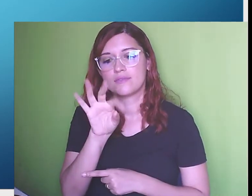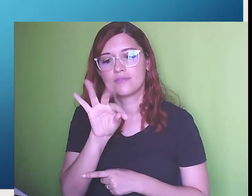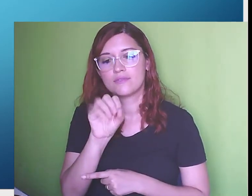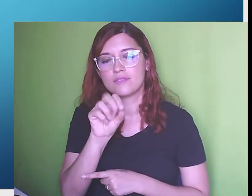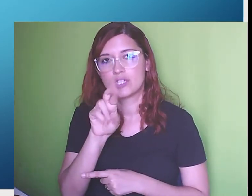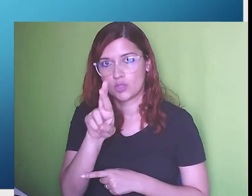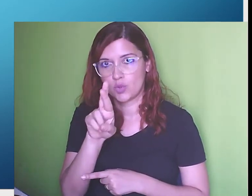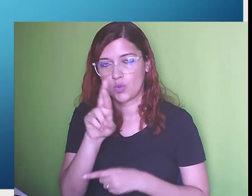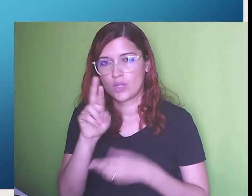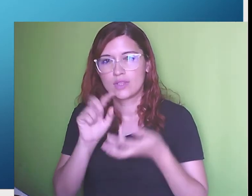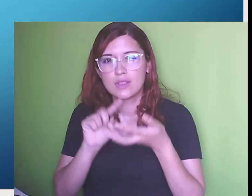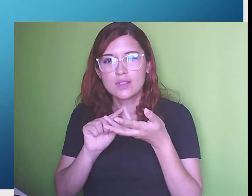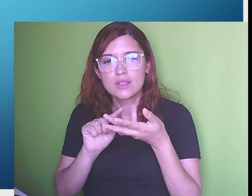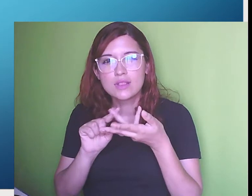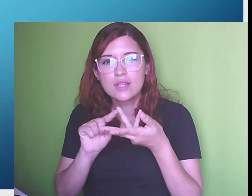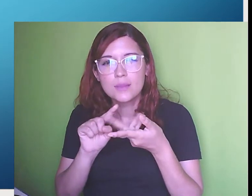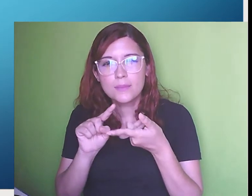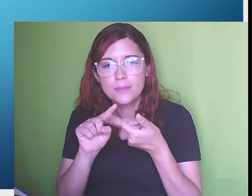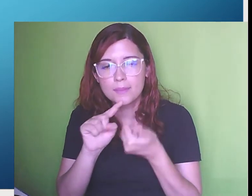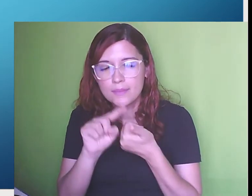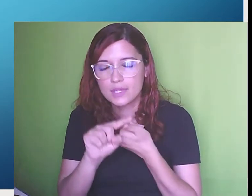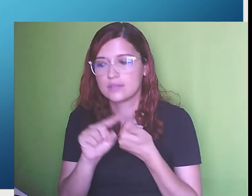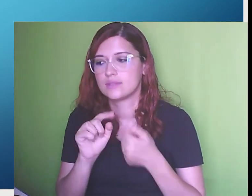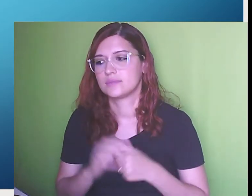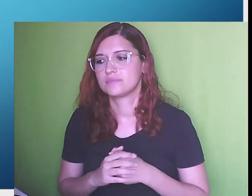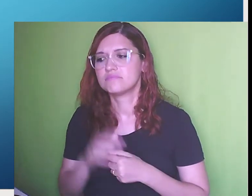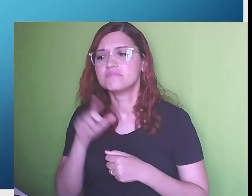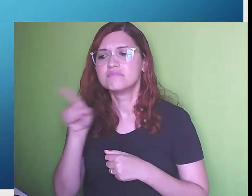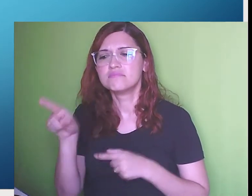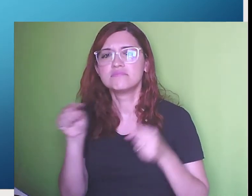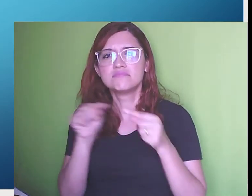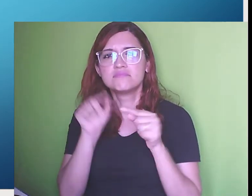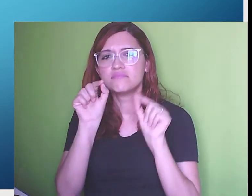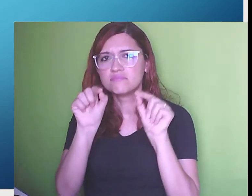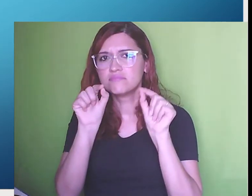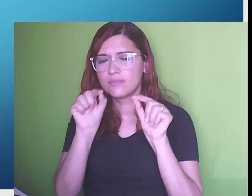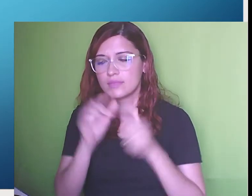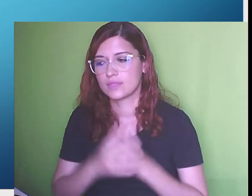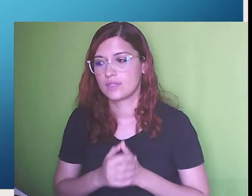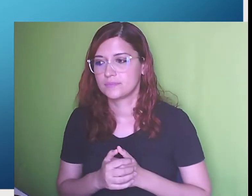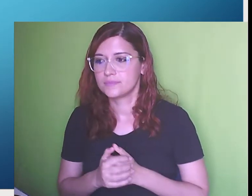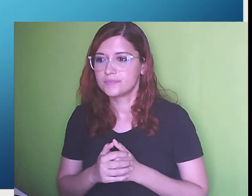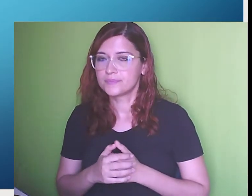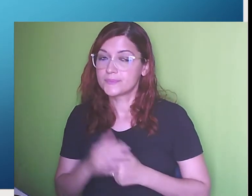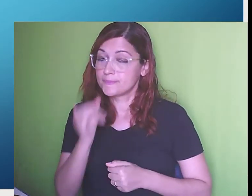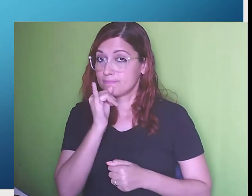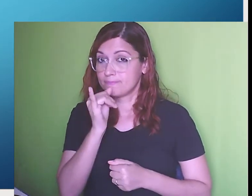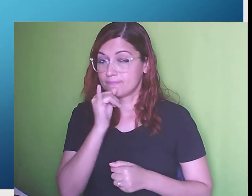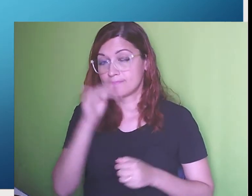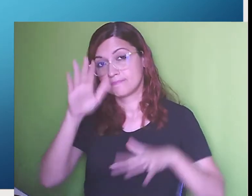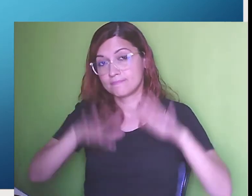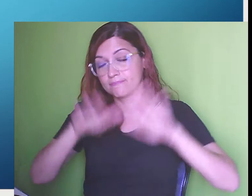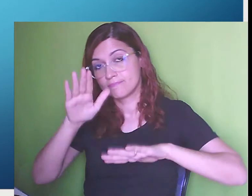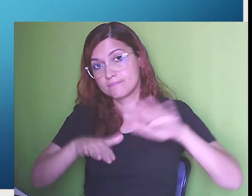E vamos falar sobre fator de demanda. O que é fator de demanda?